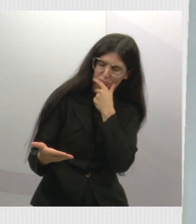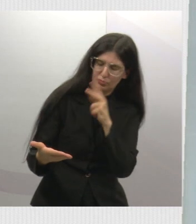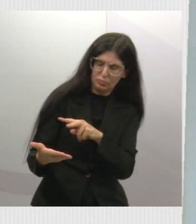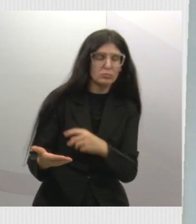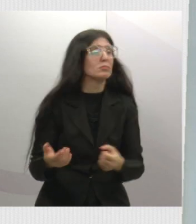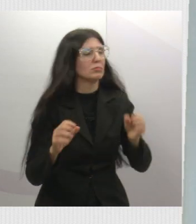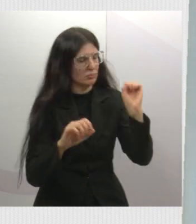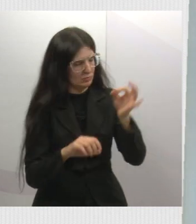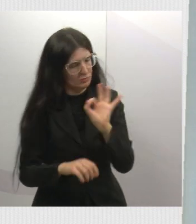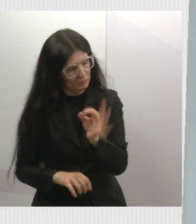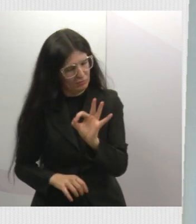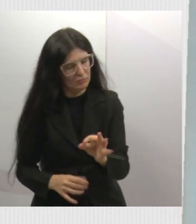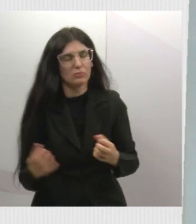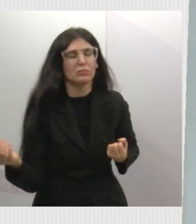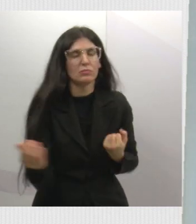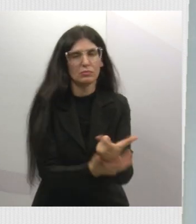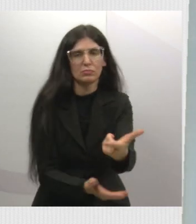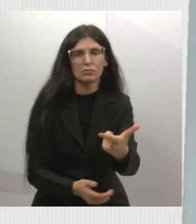pagamento.